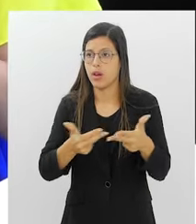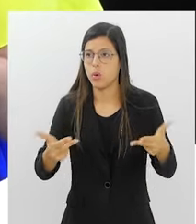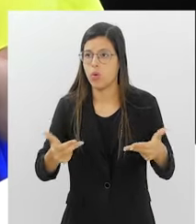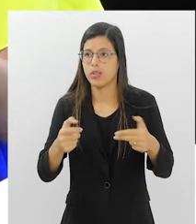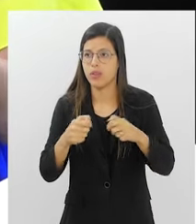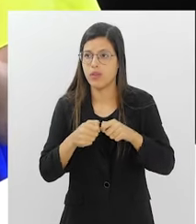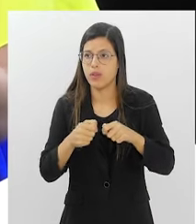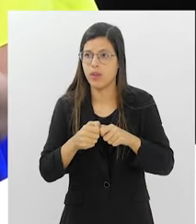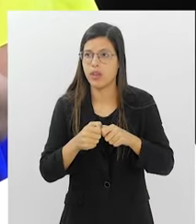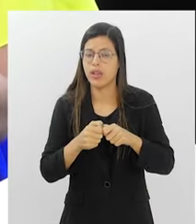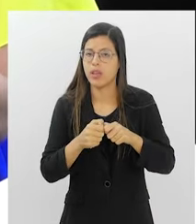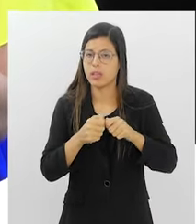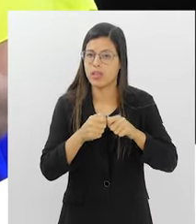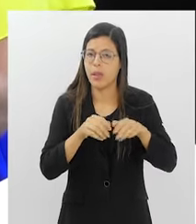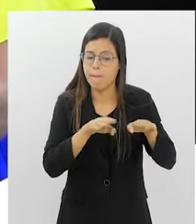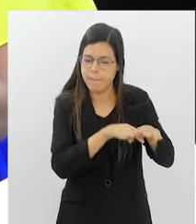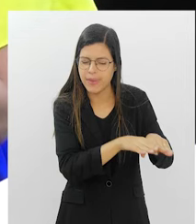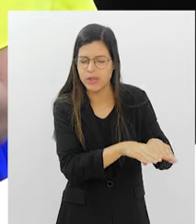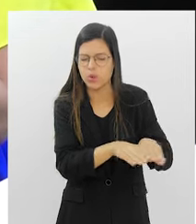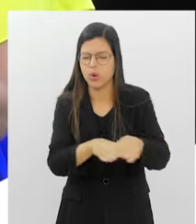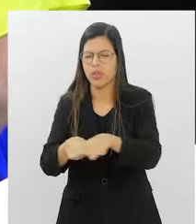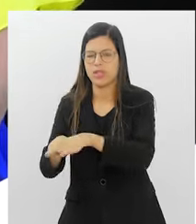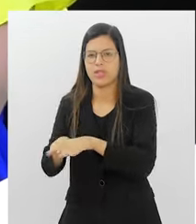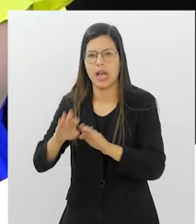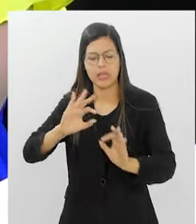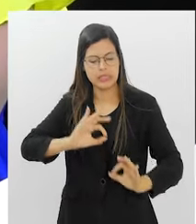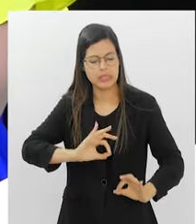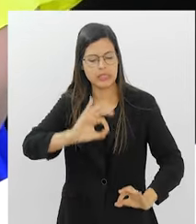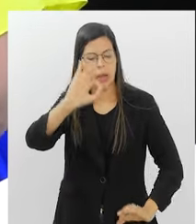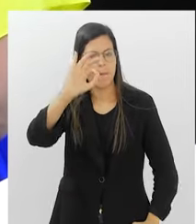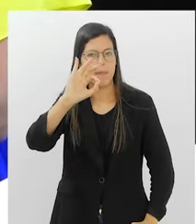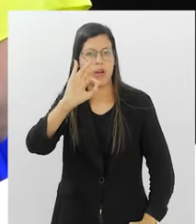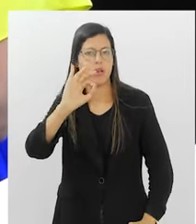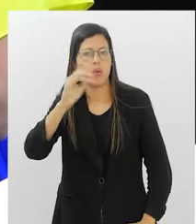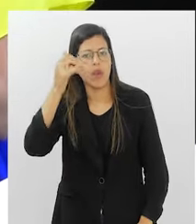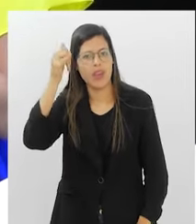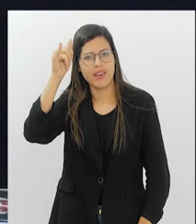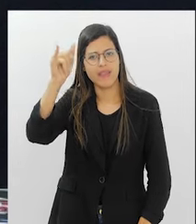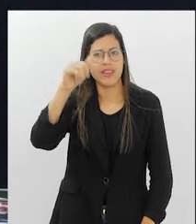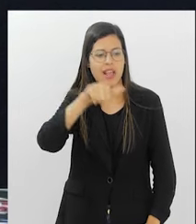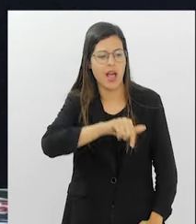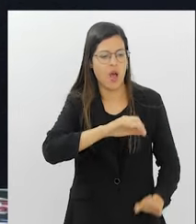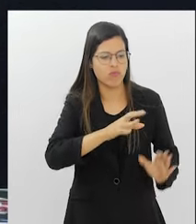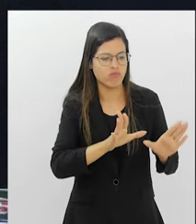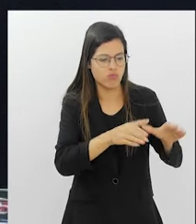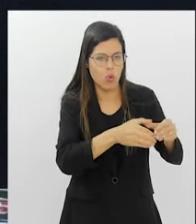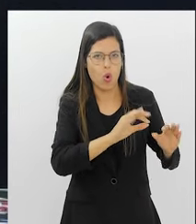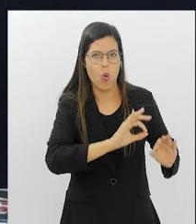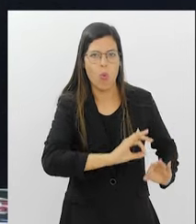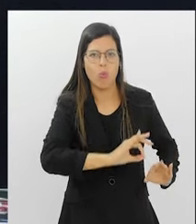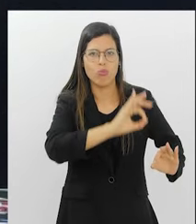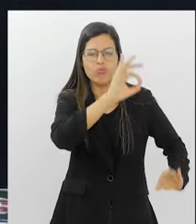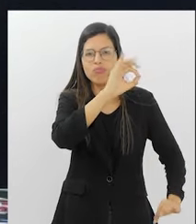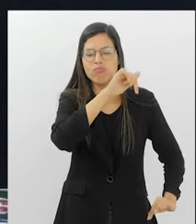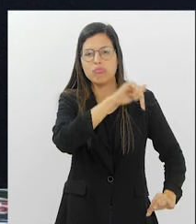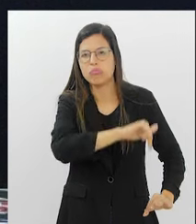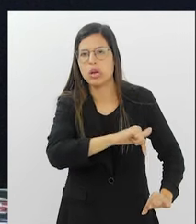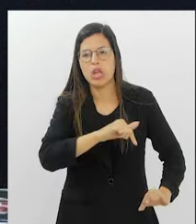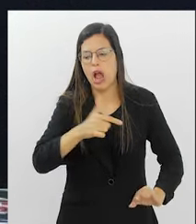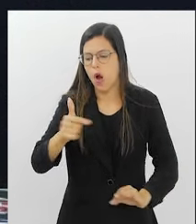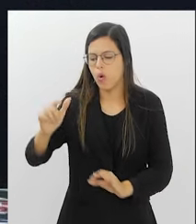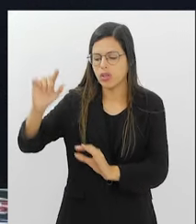assim a primeira coisa que deveria ser feita igualdade padronização tamanho para que uma não venha com tamanho x e a outra